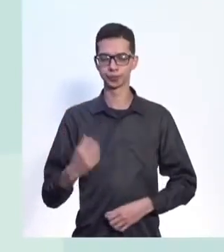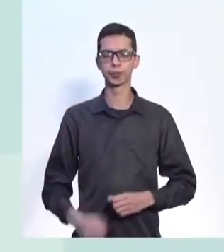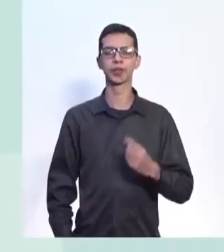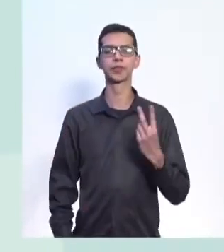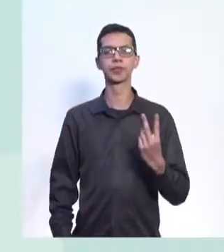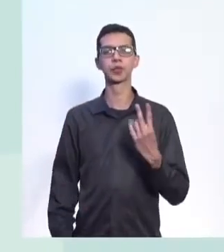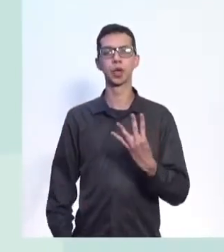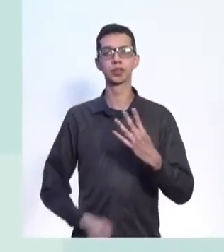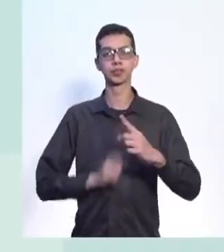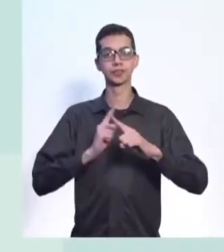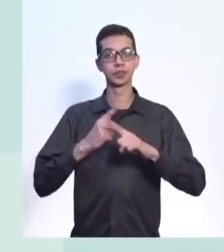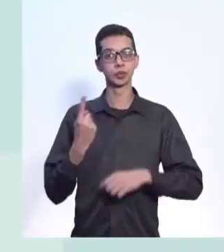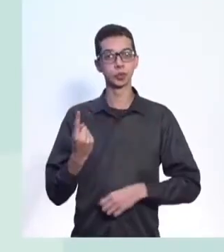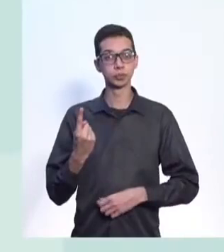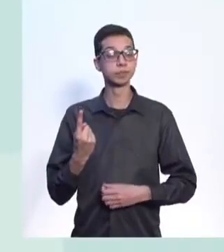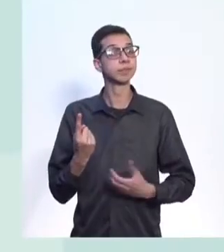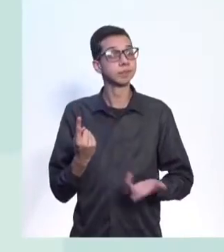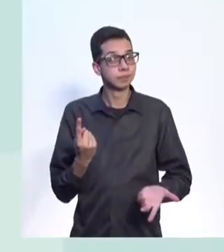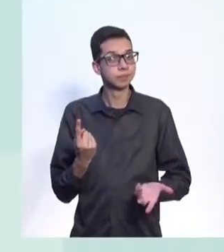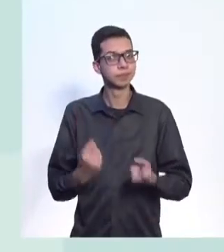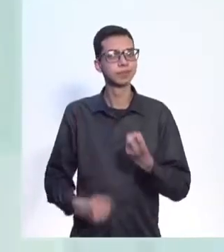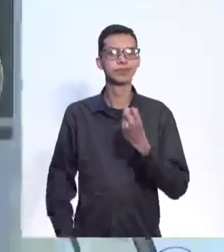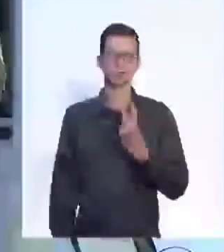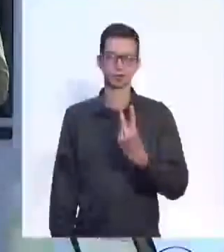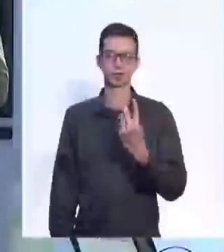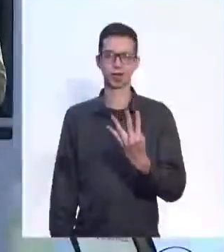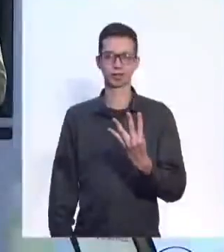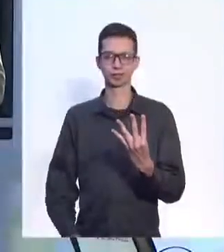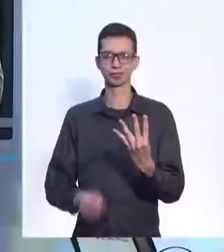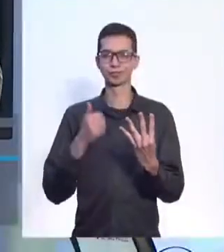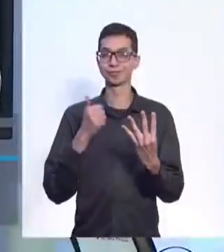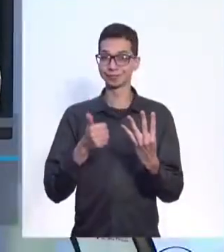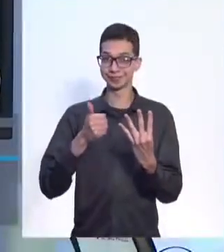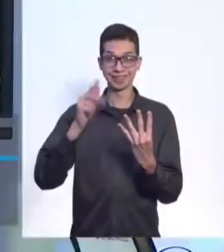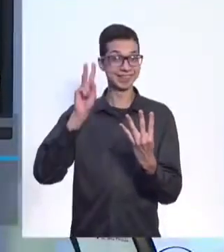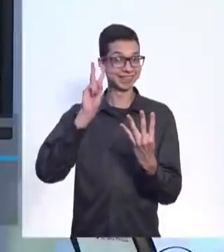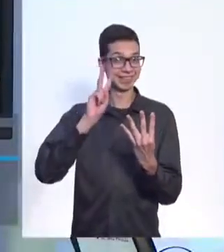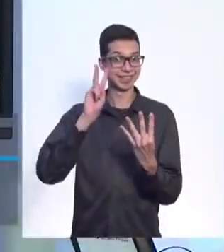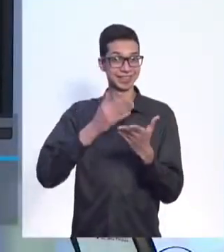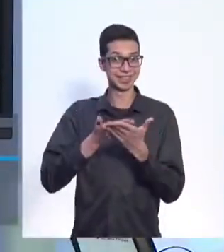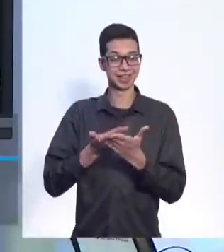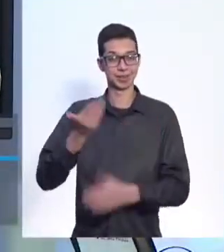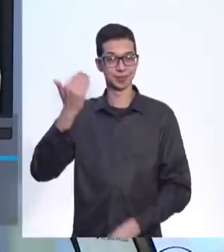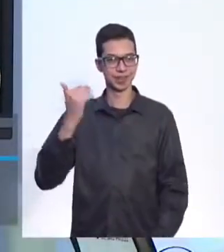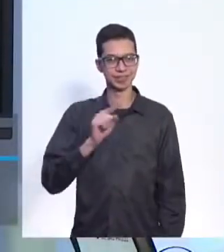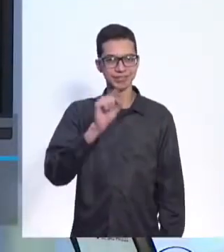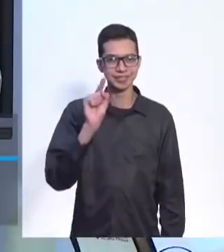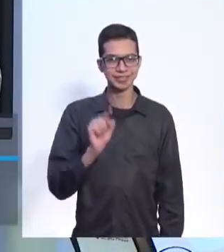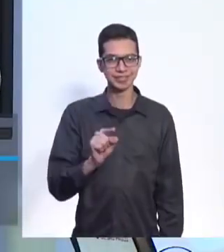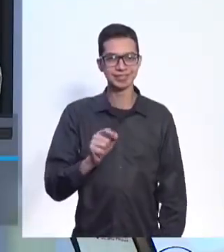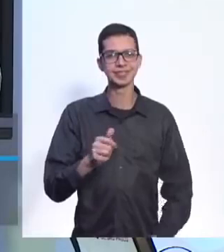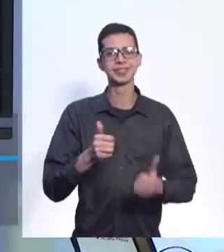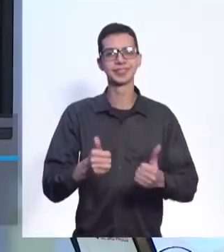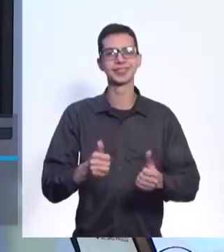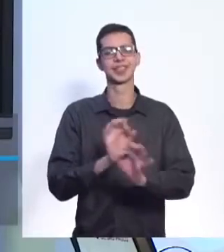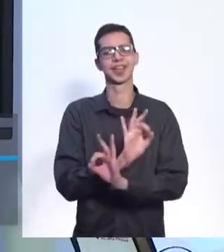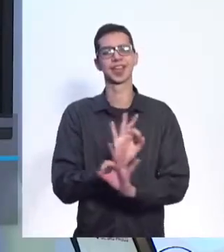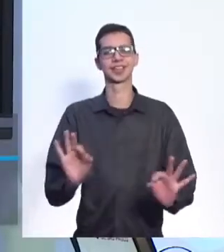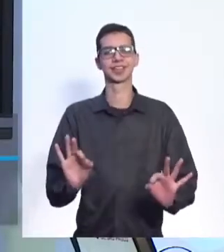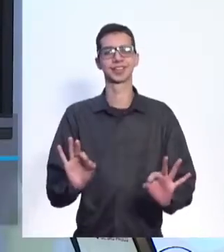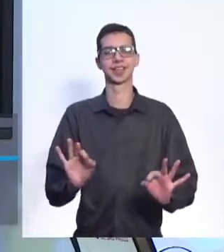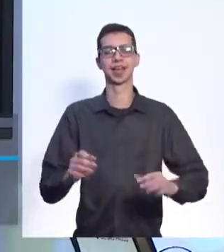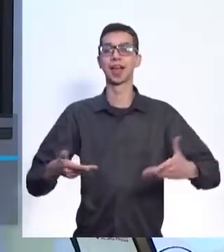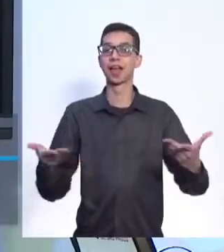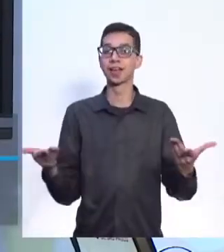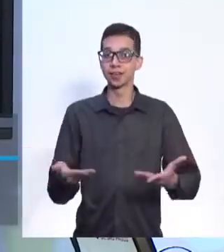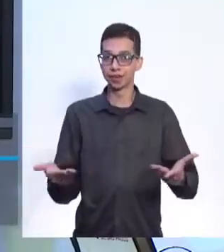1, 24. E aí, lembraram da aula passada? Lembraram? Que ótimo. Bom, nós